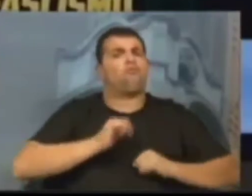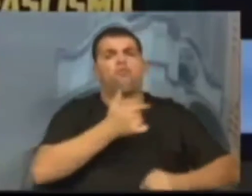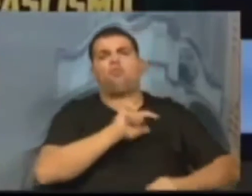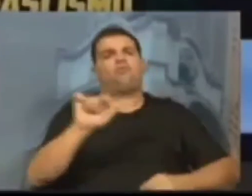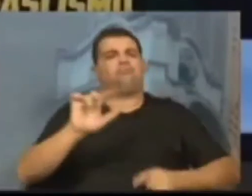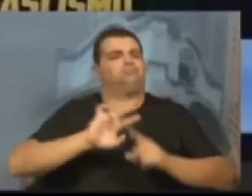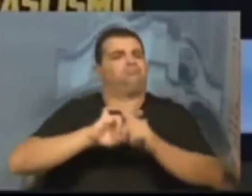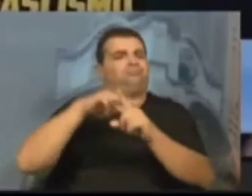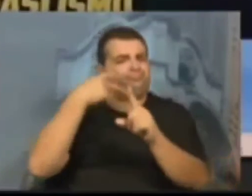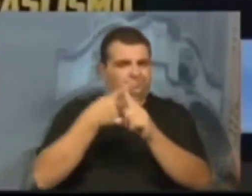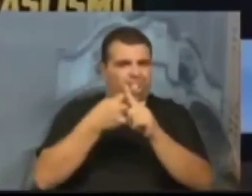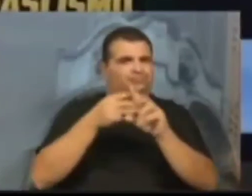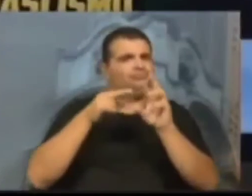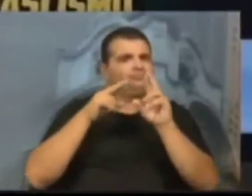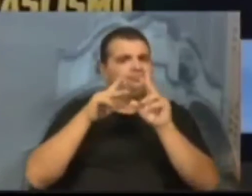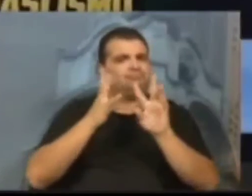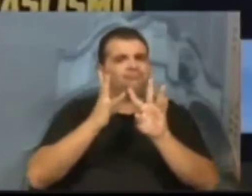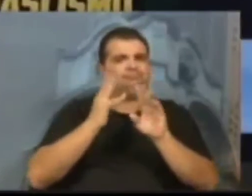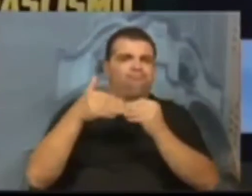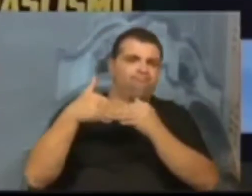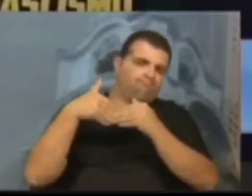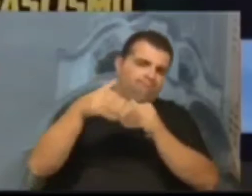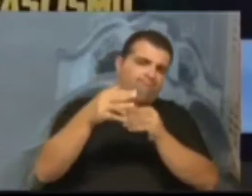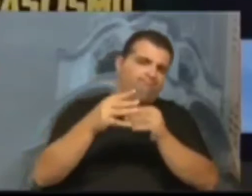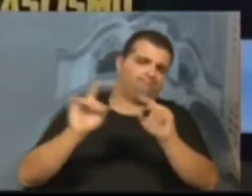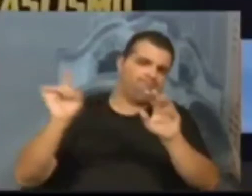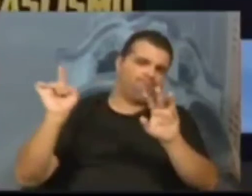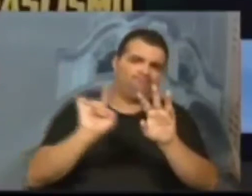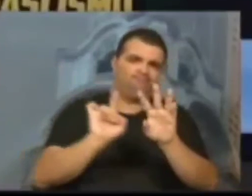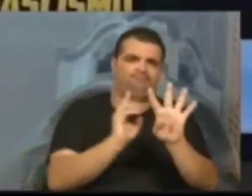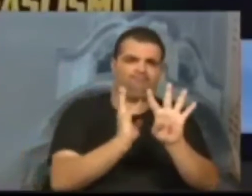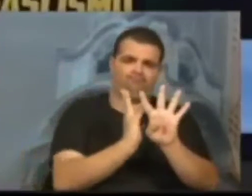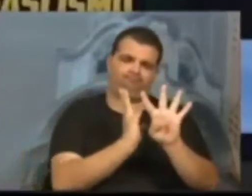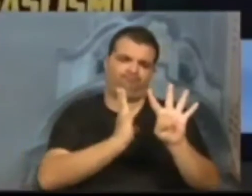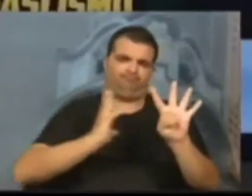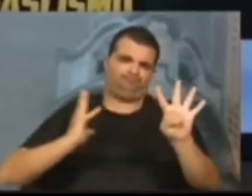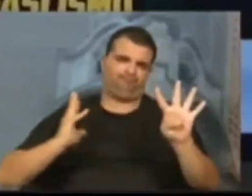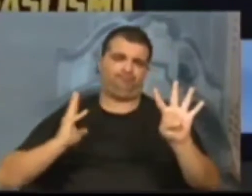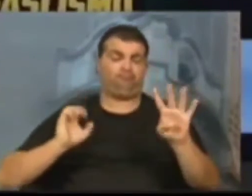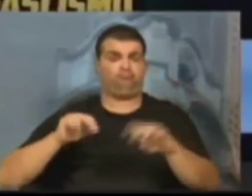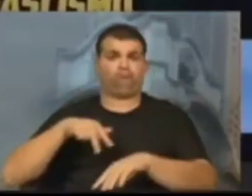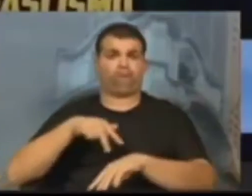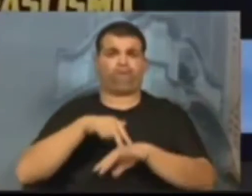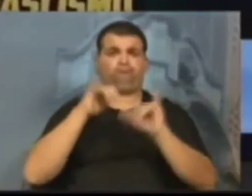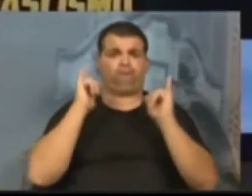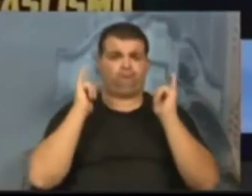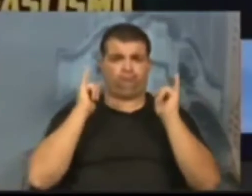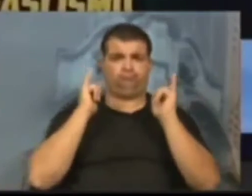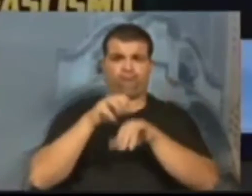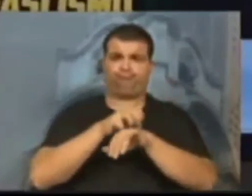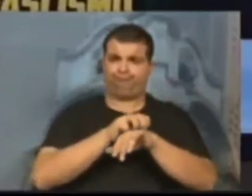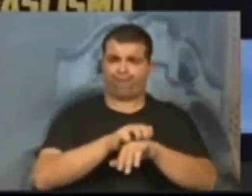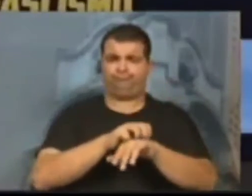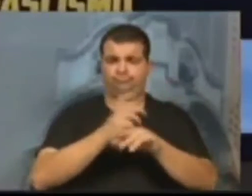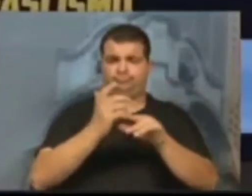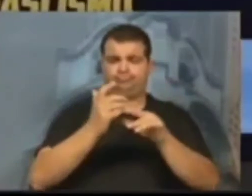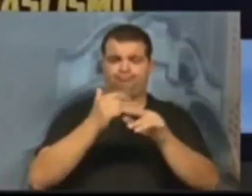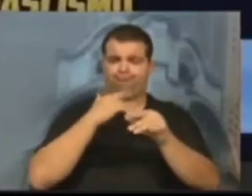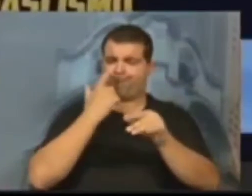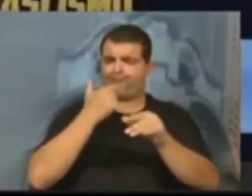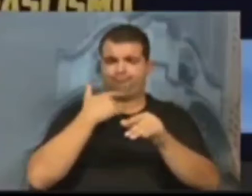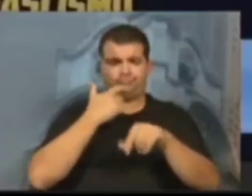sacrifício, que é ficar em filas, ficar de pé no transporte público, não conseguir o atendimento